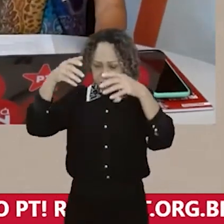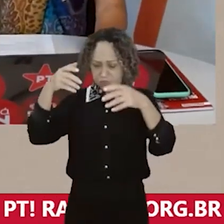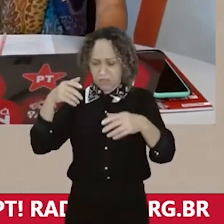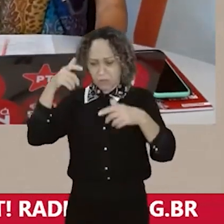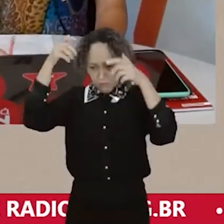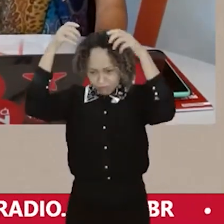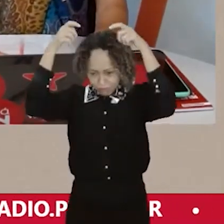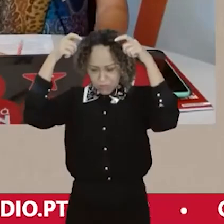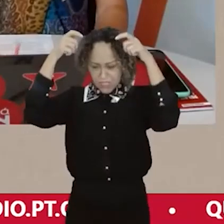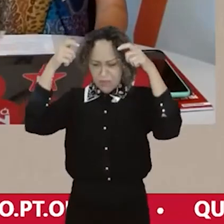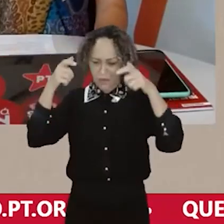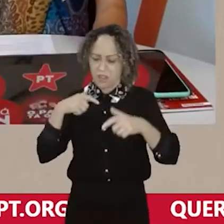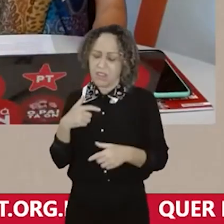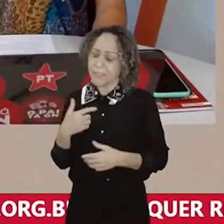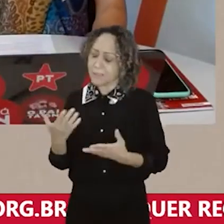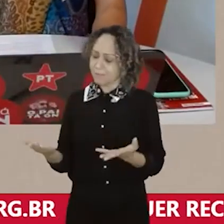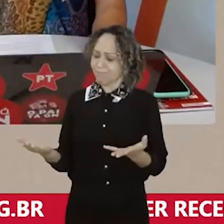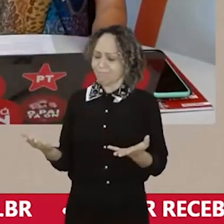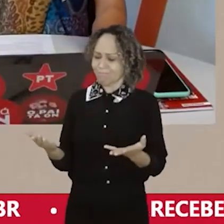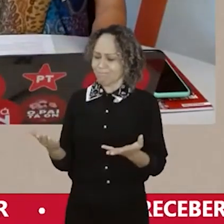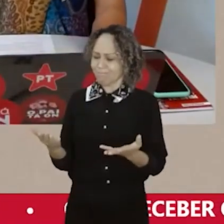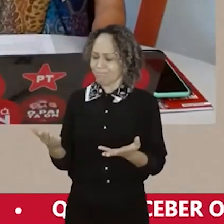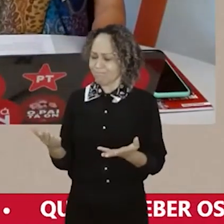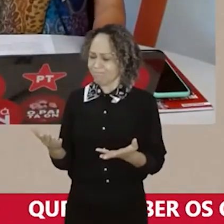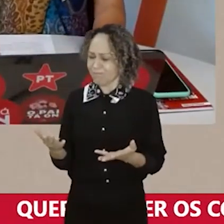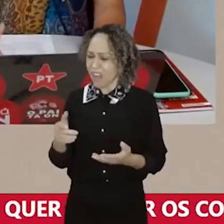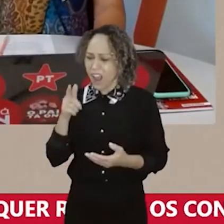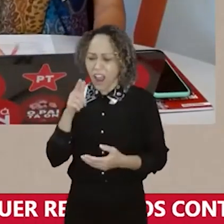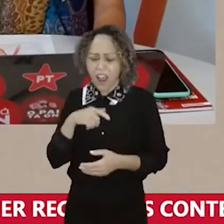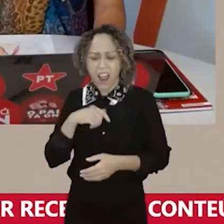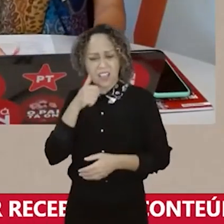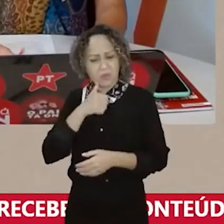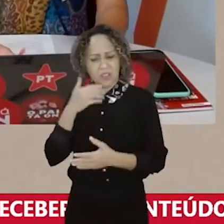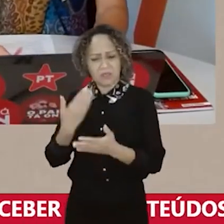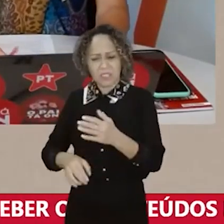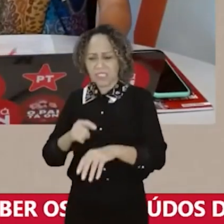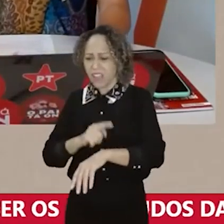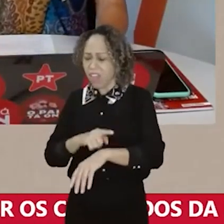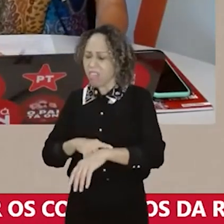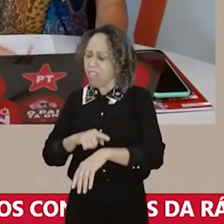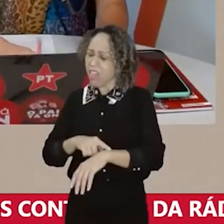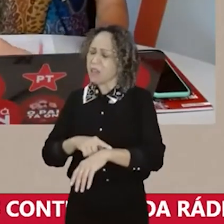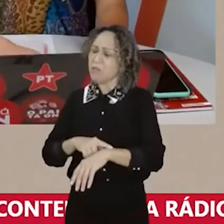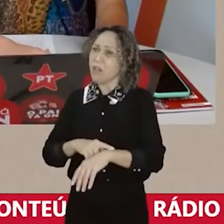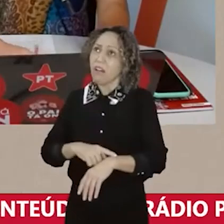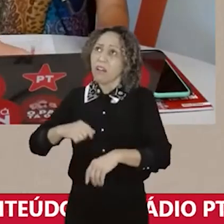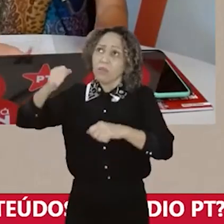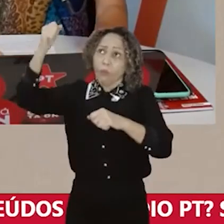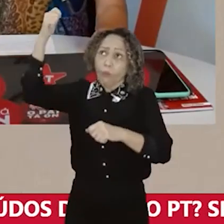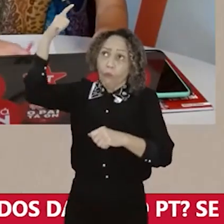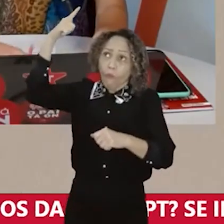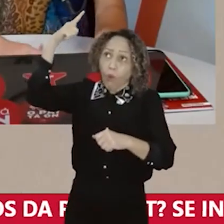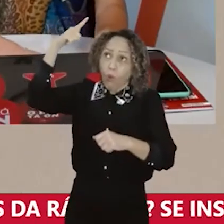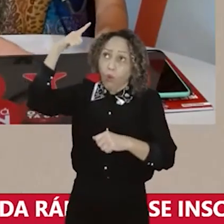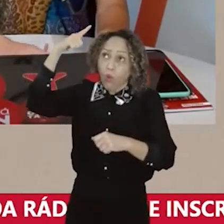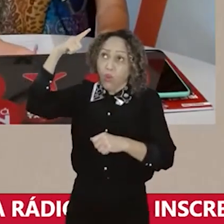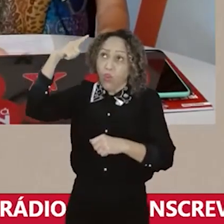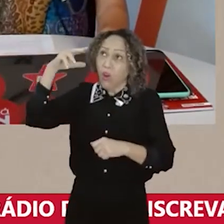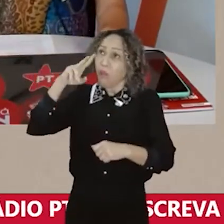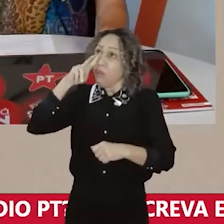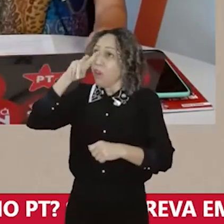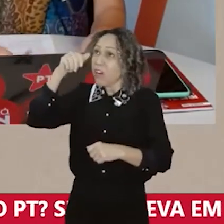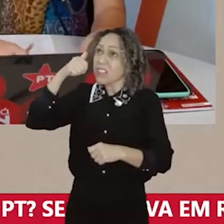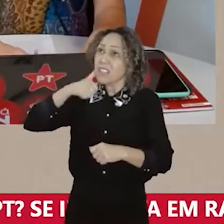gênero. Perdiam tempo buscando água, debaixo de sol, trazendo água na